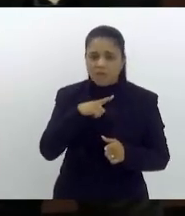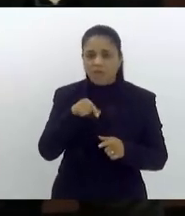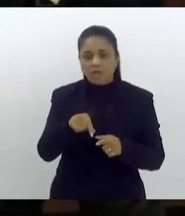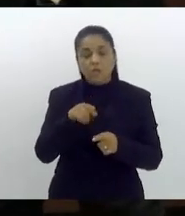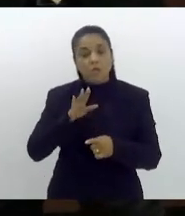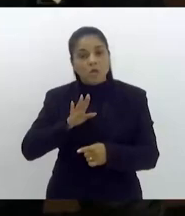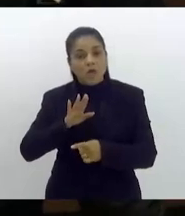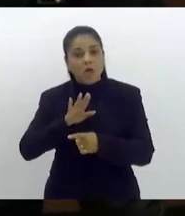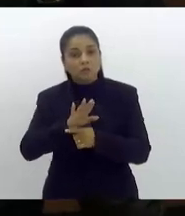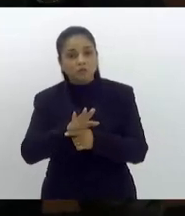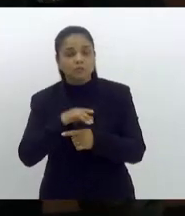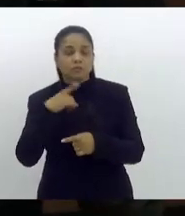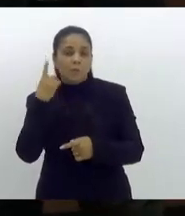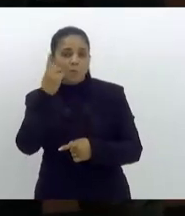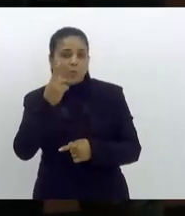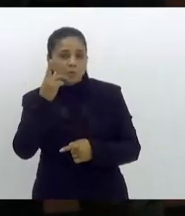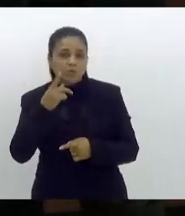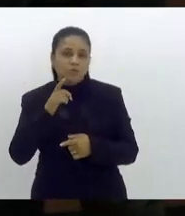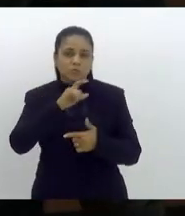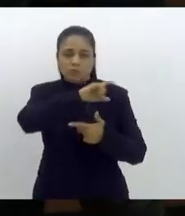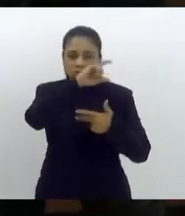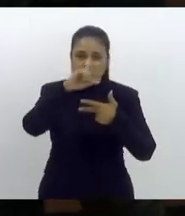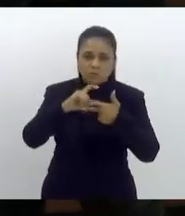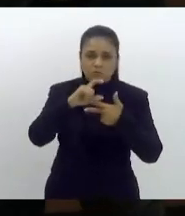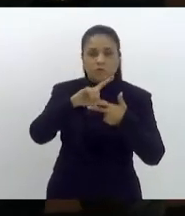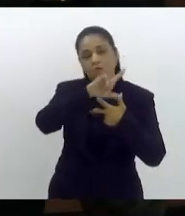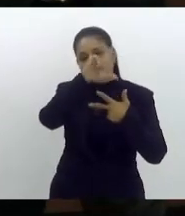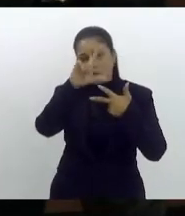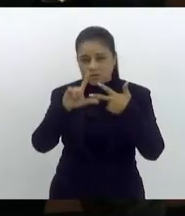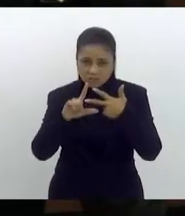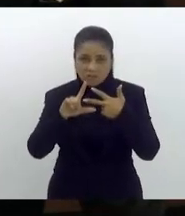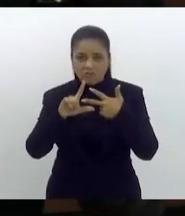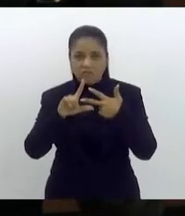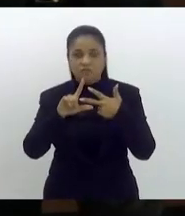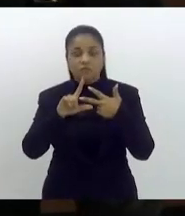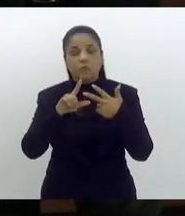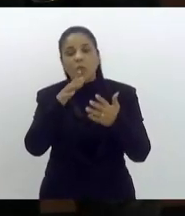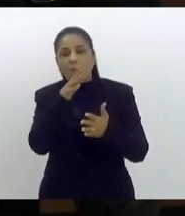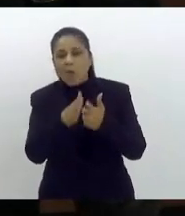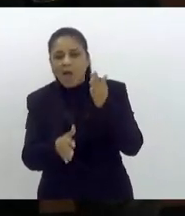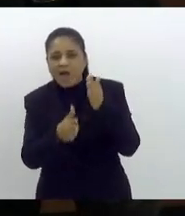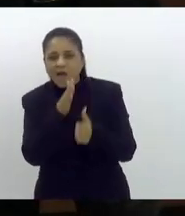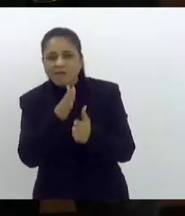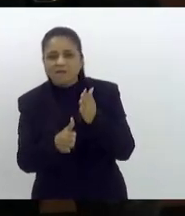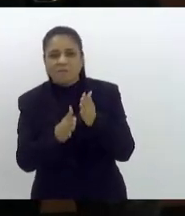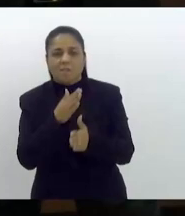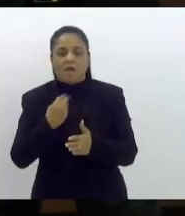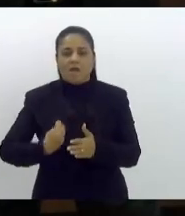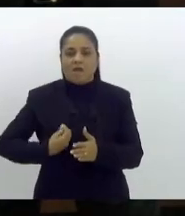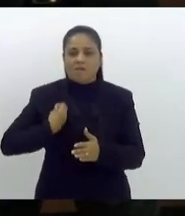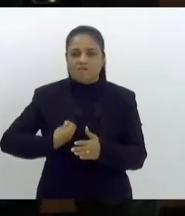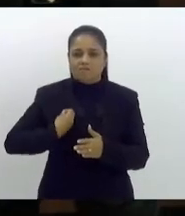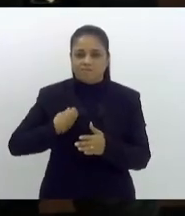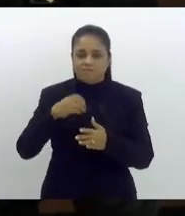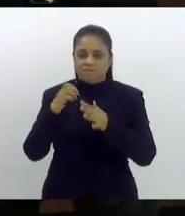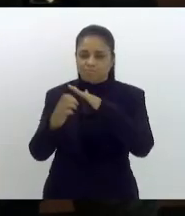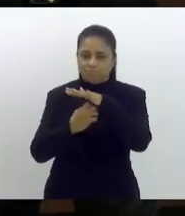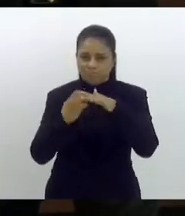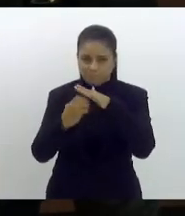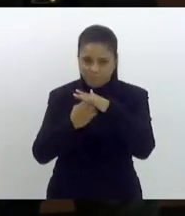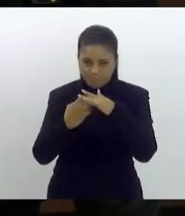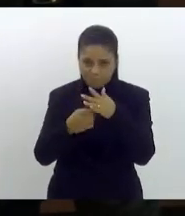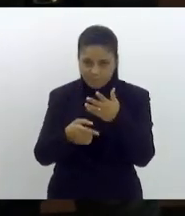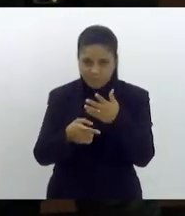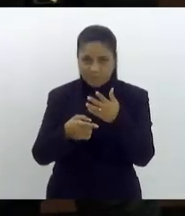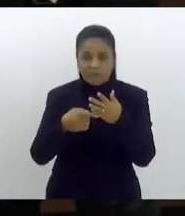político seja do executivo ou do Legislativo que não atrapalha a vida do empresário Esse é o primeiro ponto de inflexão que eu quero fazer